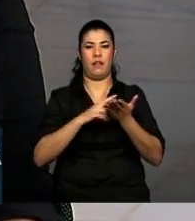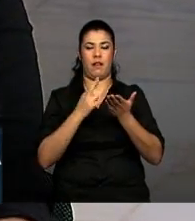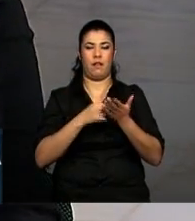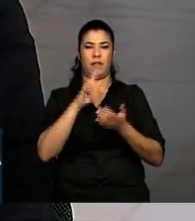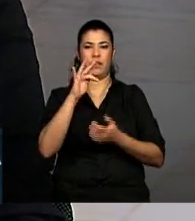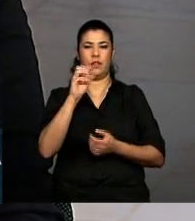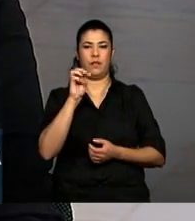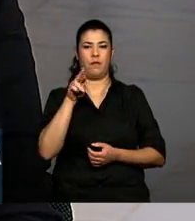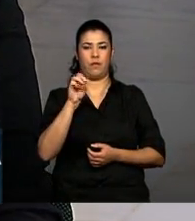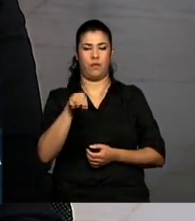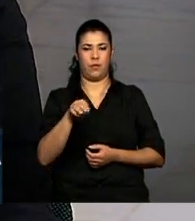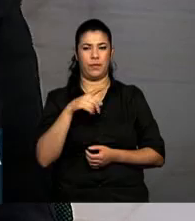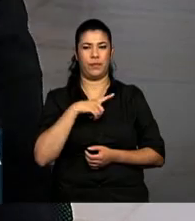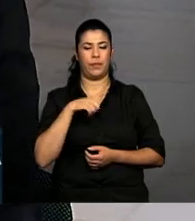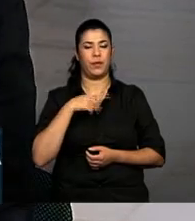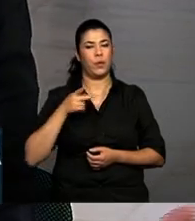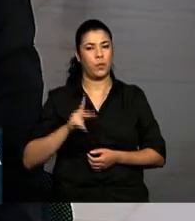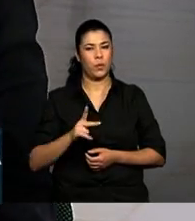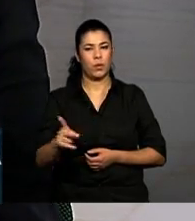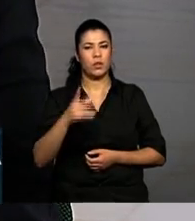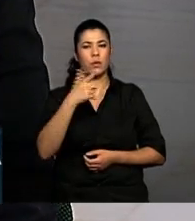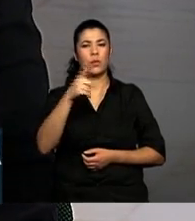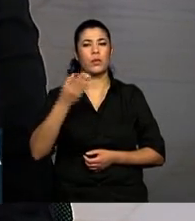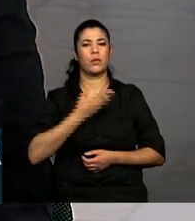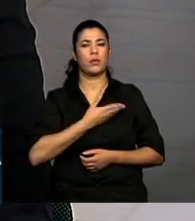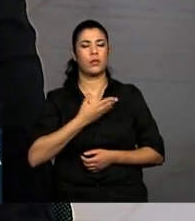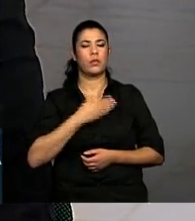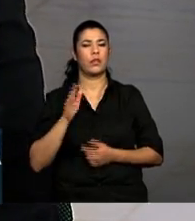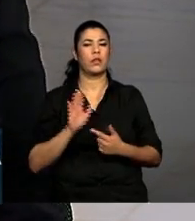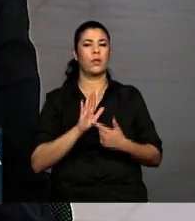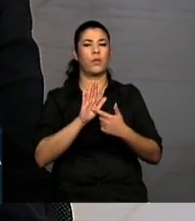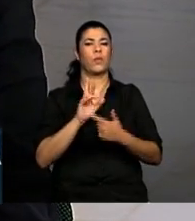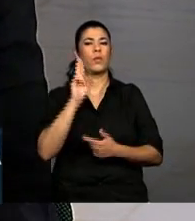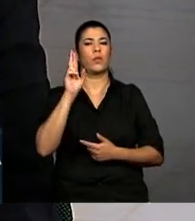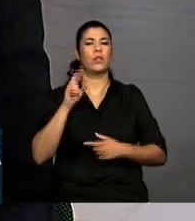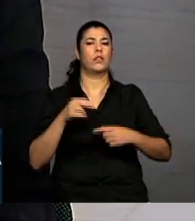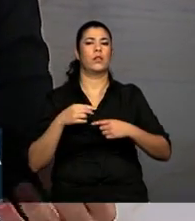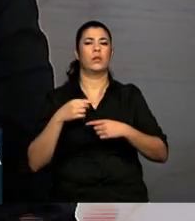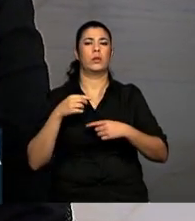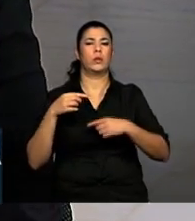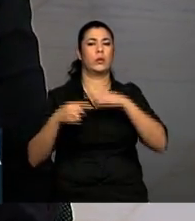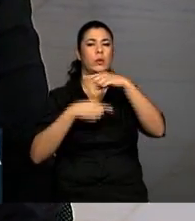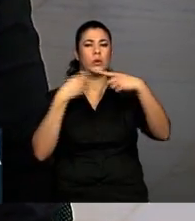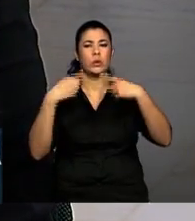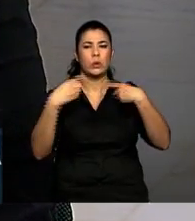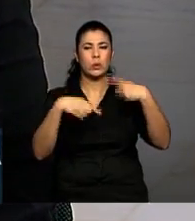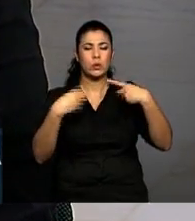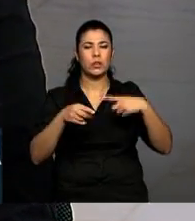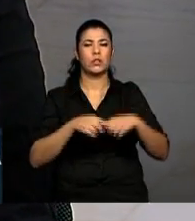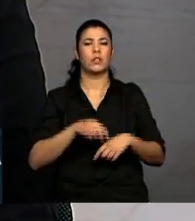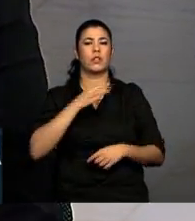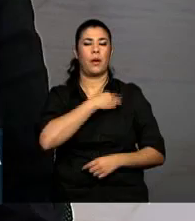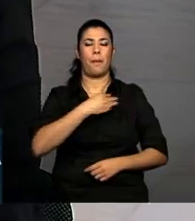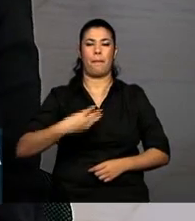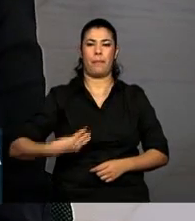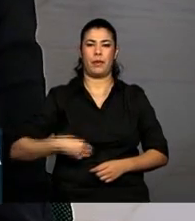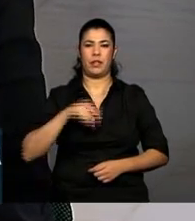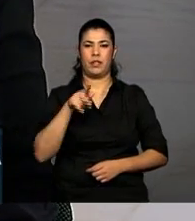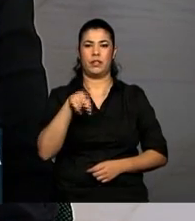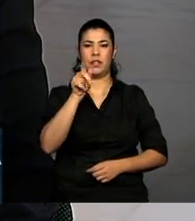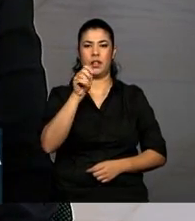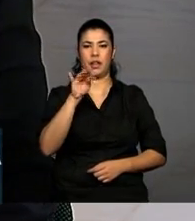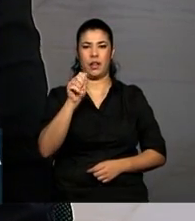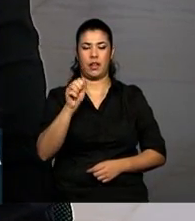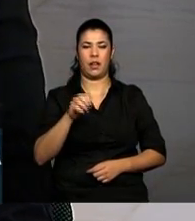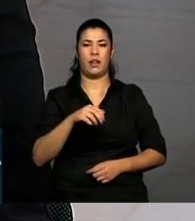pouco no que os colegas falaram né a respeito de algumas indicações polêmicas aí como por exemplo da ministra Cátia Abreu PR agricultura do ministro